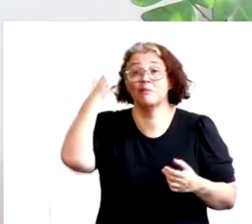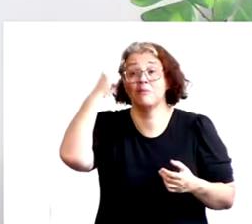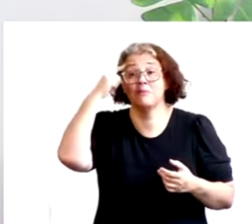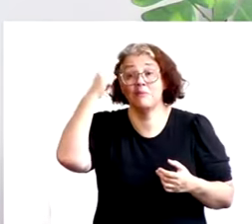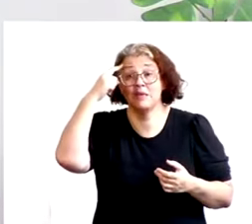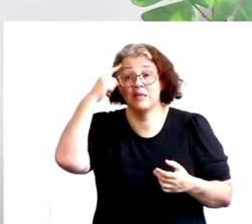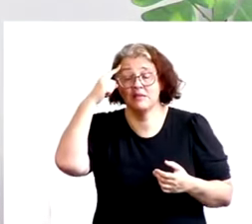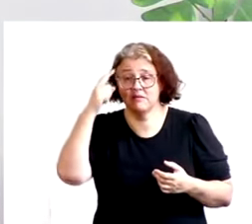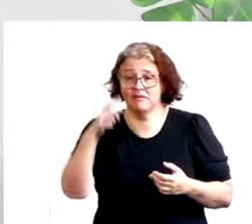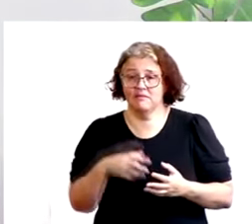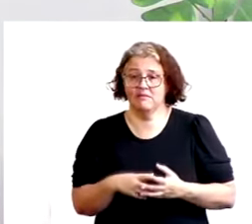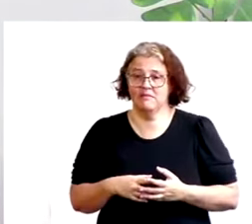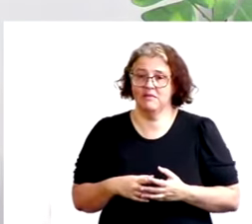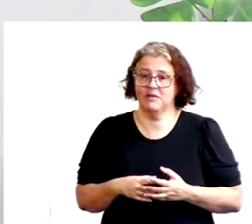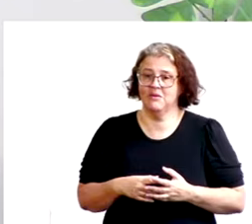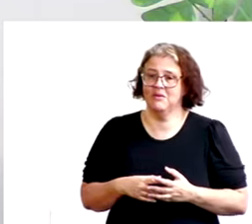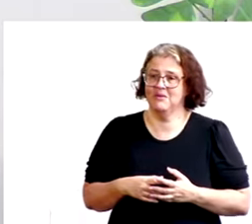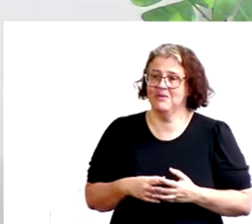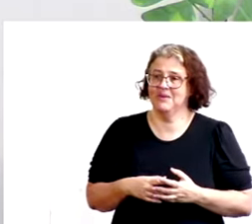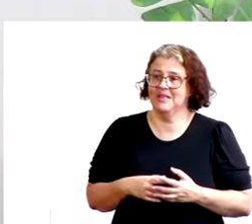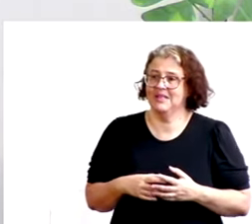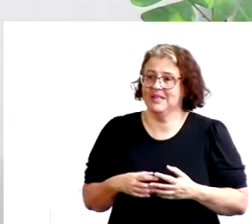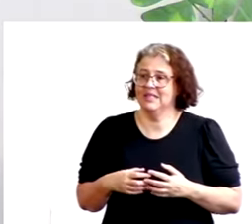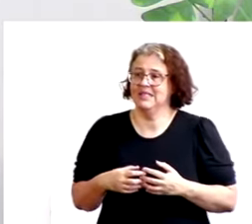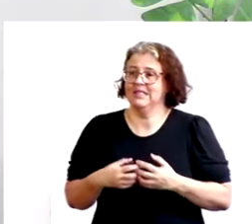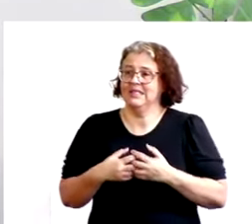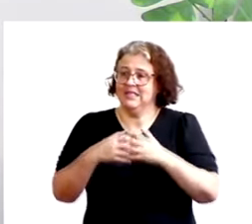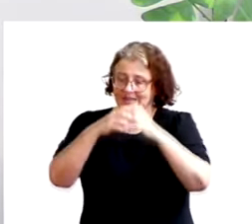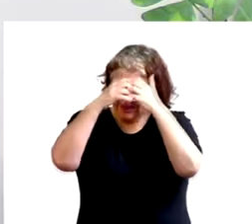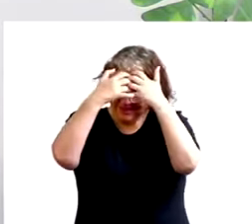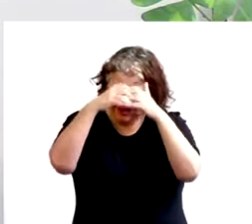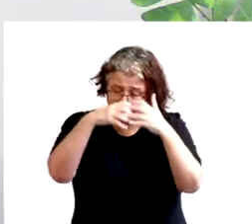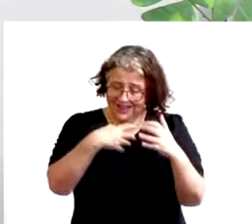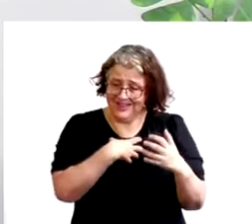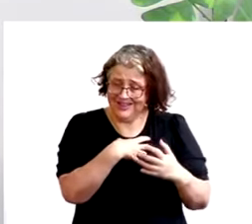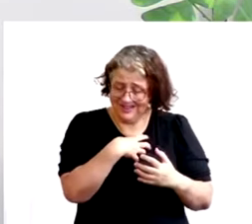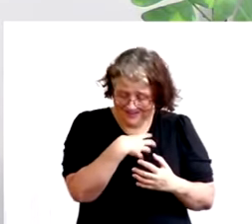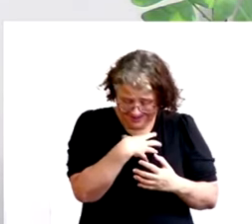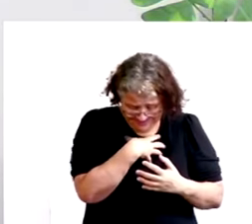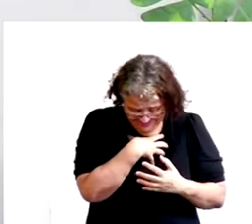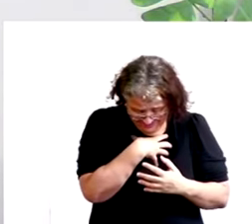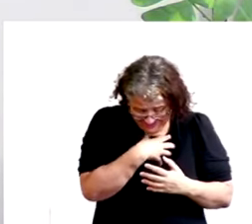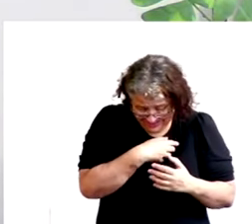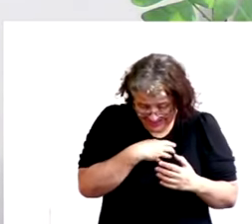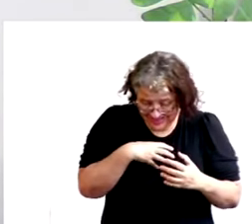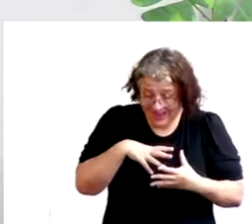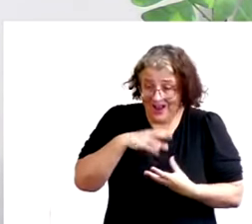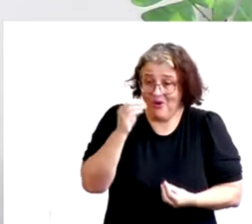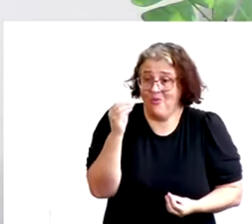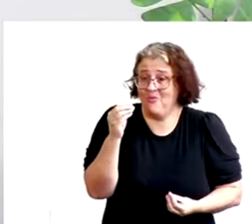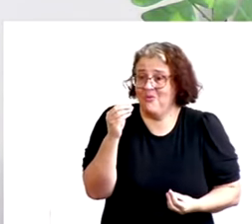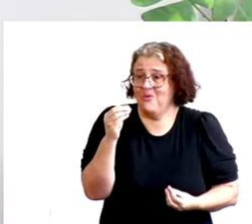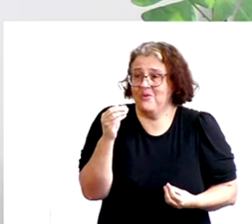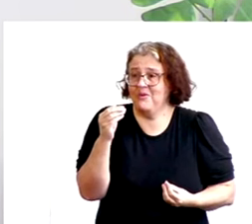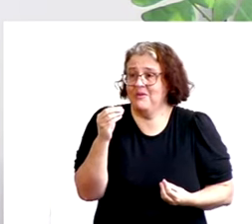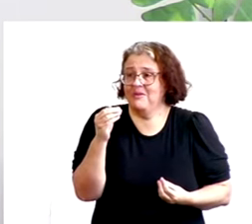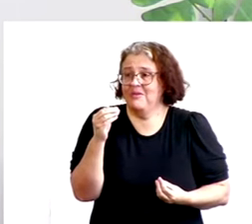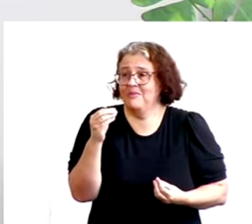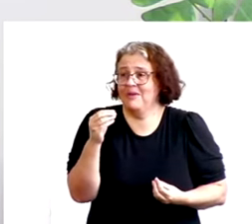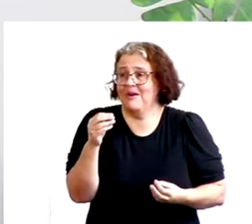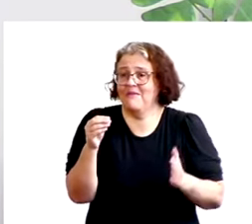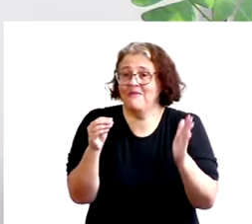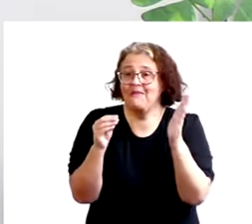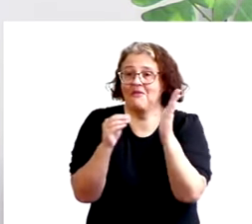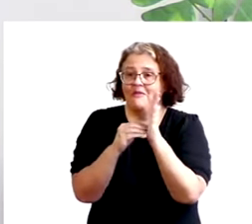lhe atormentam quando a sensação que domina a alma é uma espécie de ausência